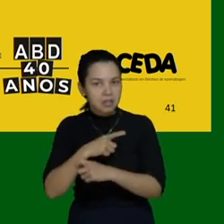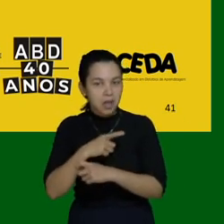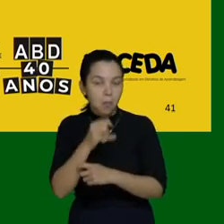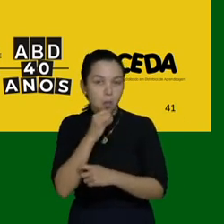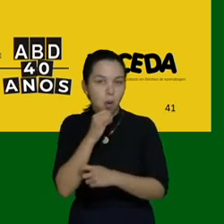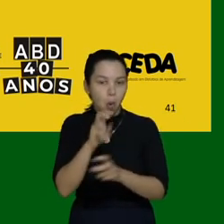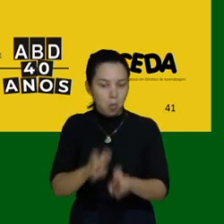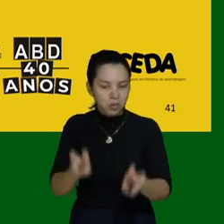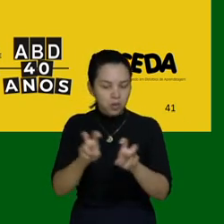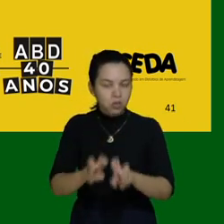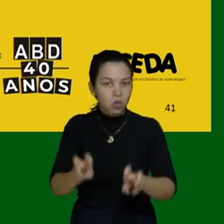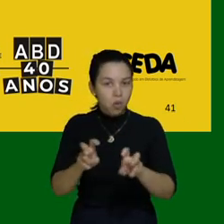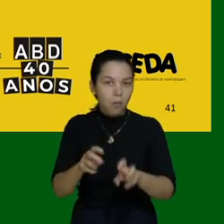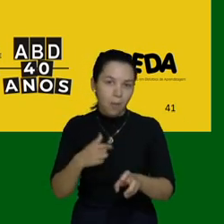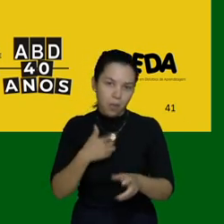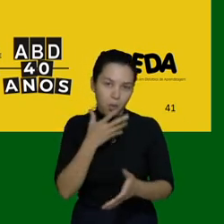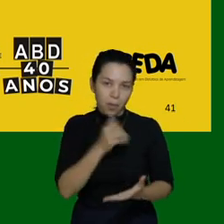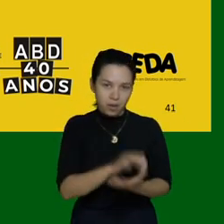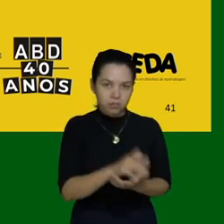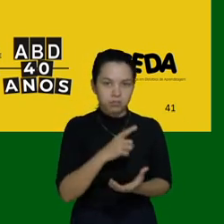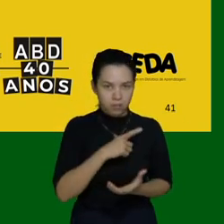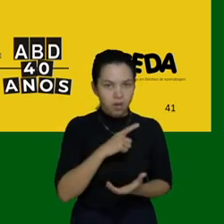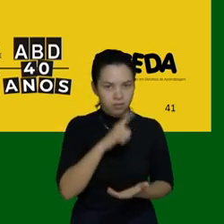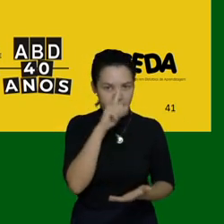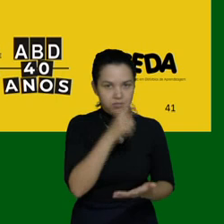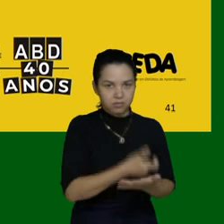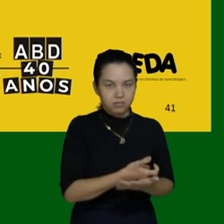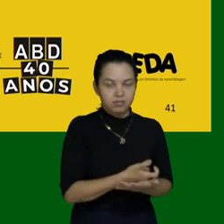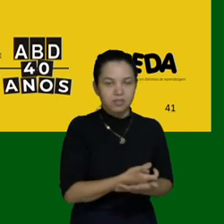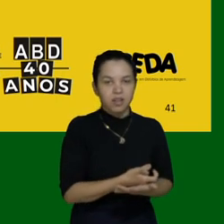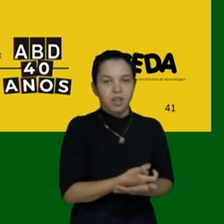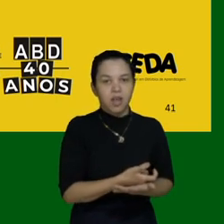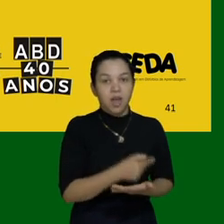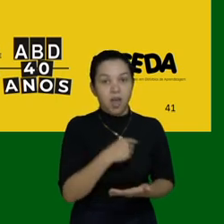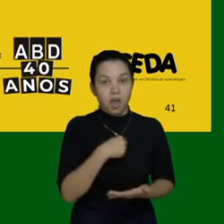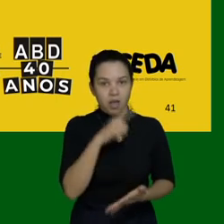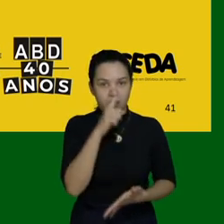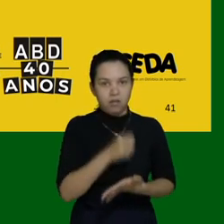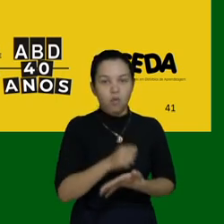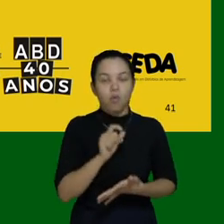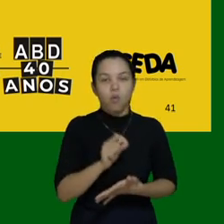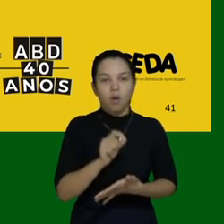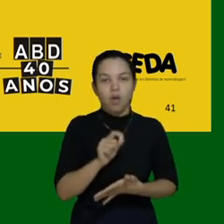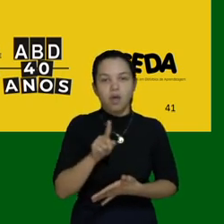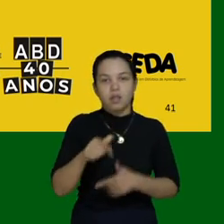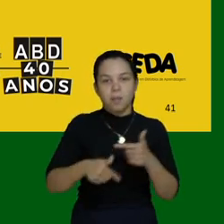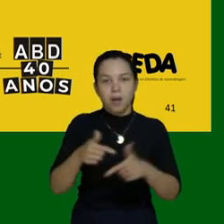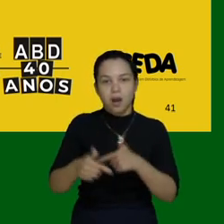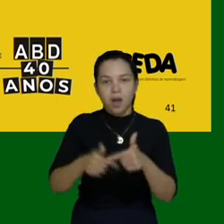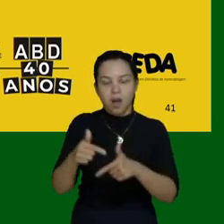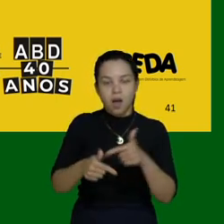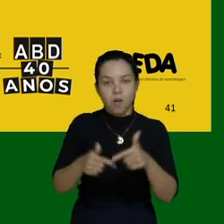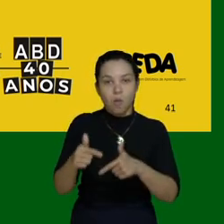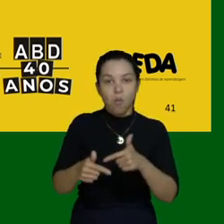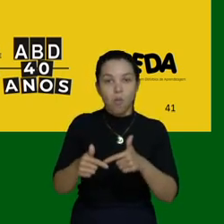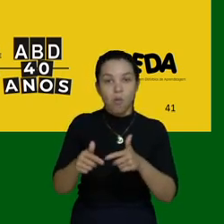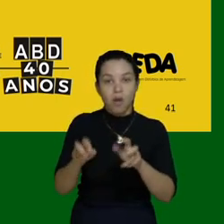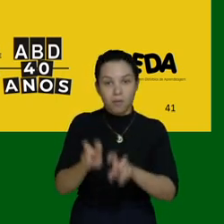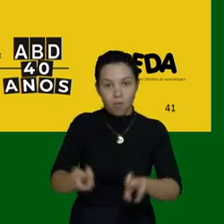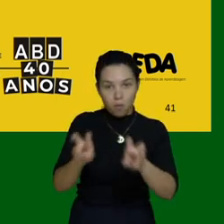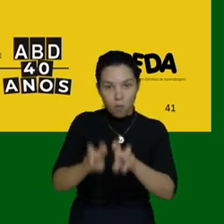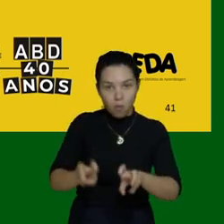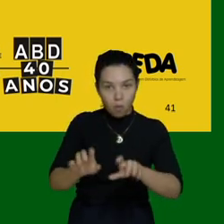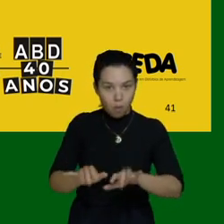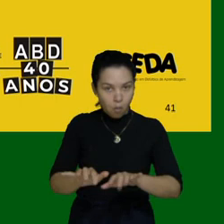marido tem dislexia e ele resolveu ser técnico de informática ele não foi buscar uma escola ele